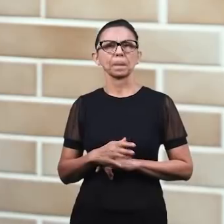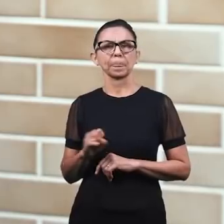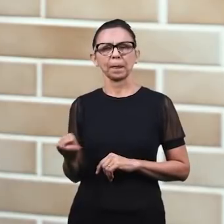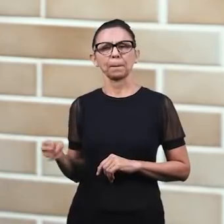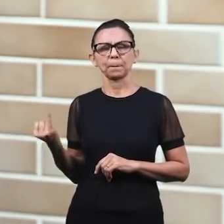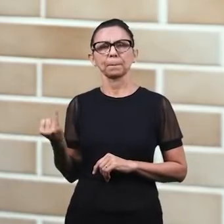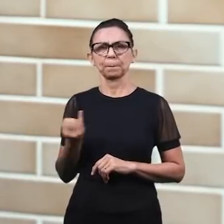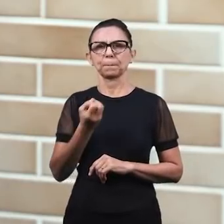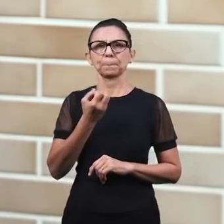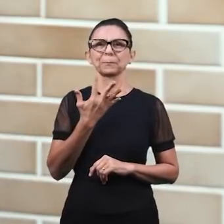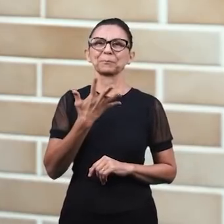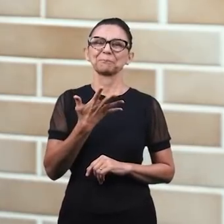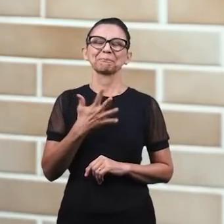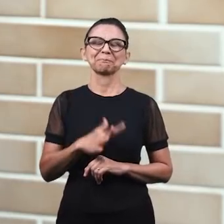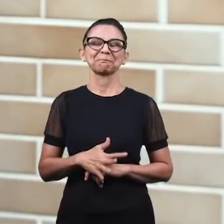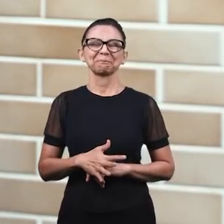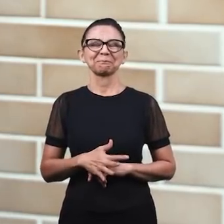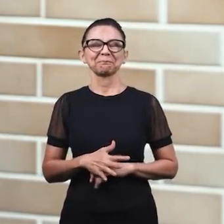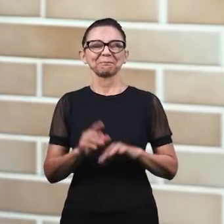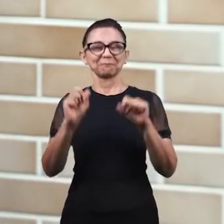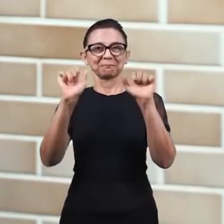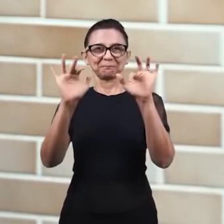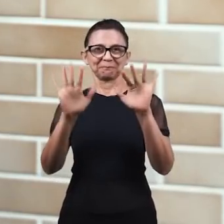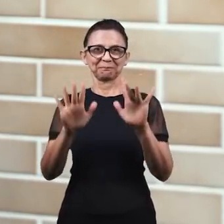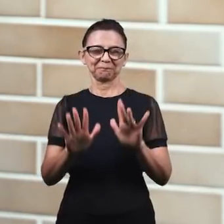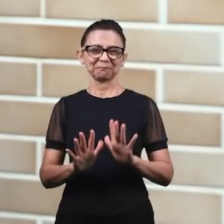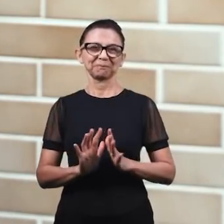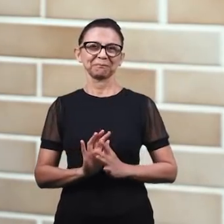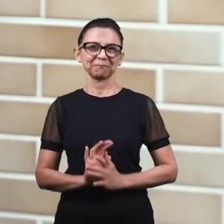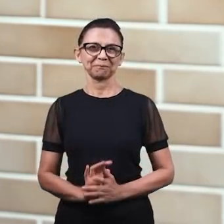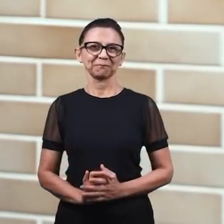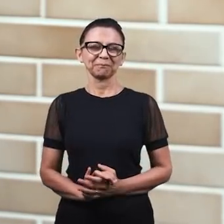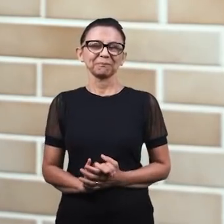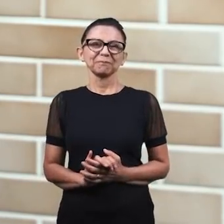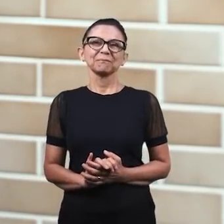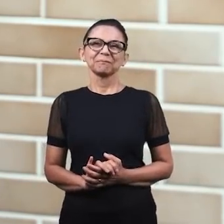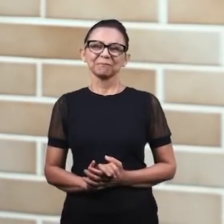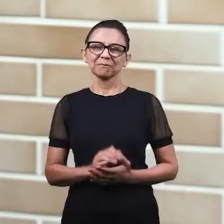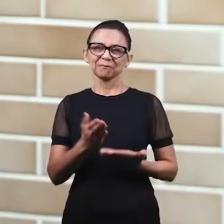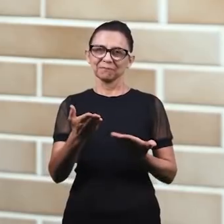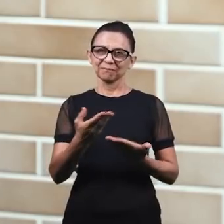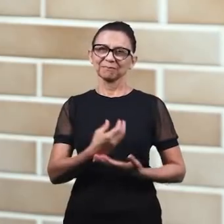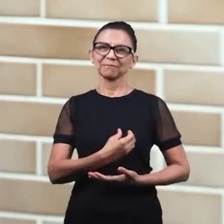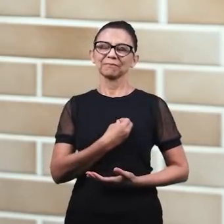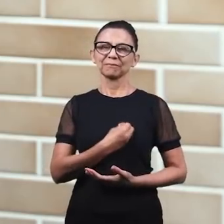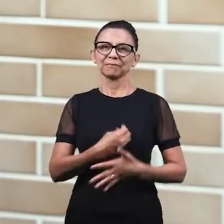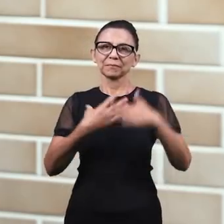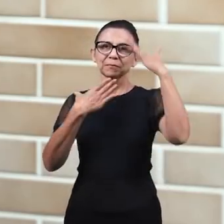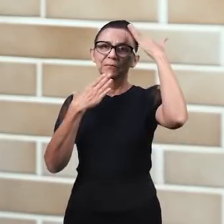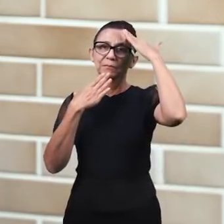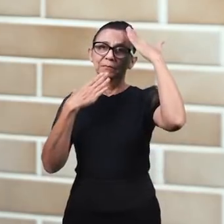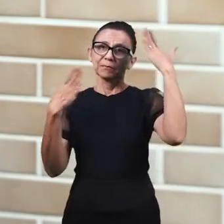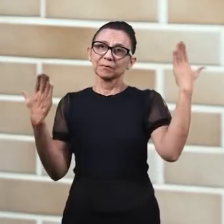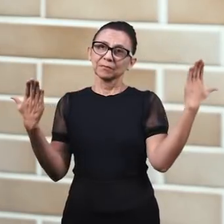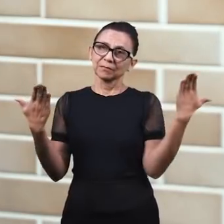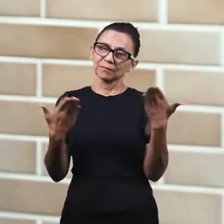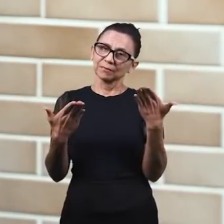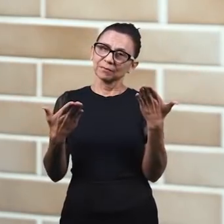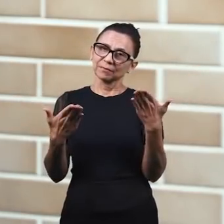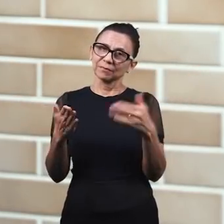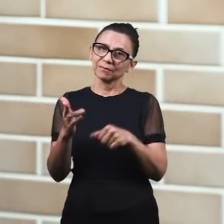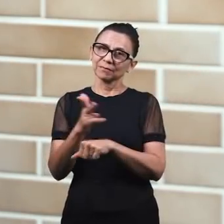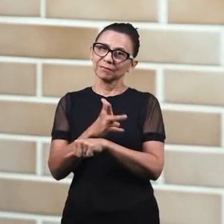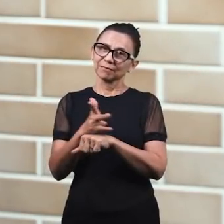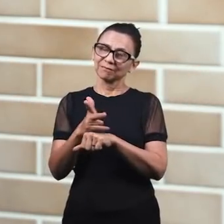boas e tem sido muito proveitosas. Isso tem sido uma bênção para nós, receber sempre a sua participação. Obrigado por